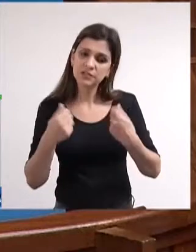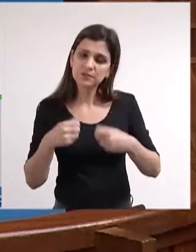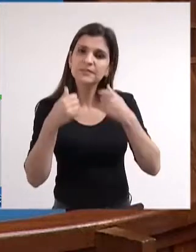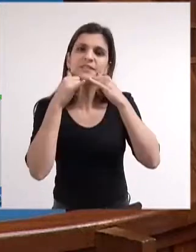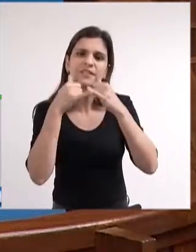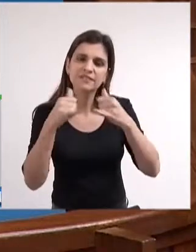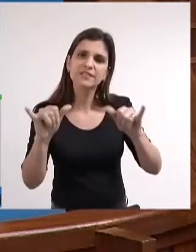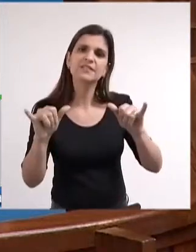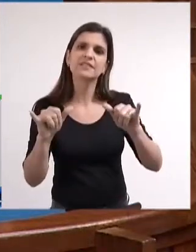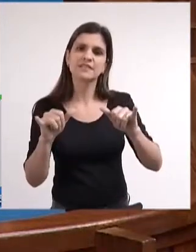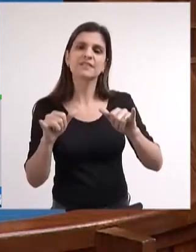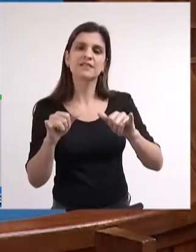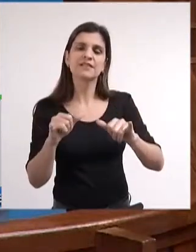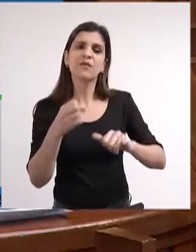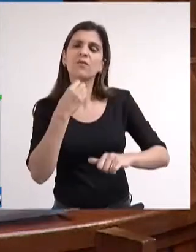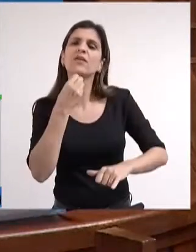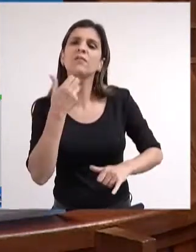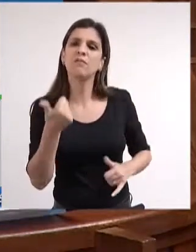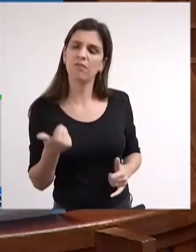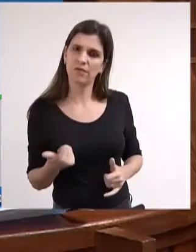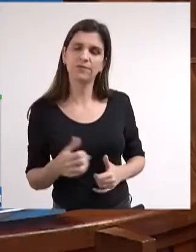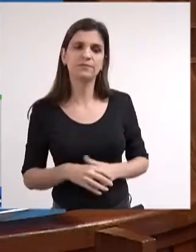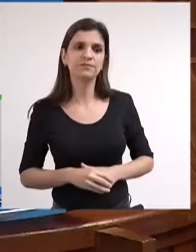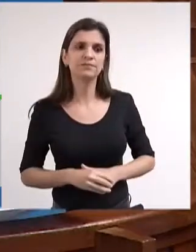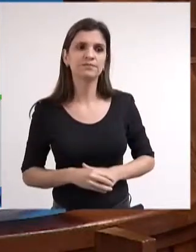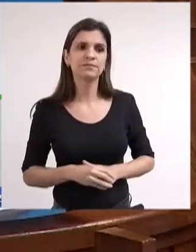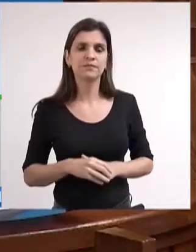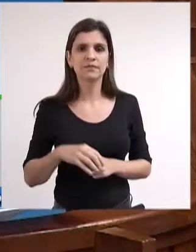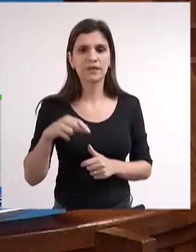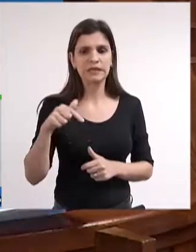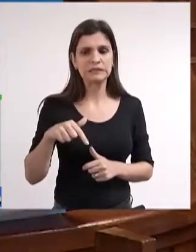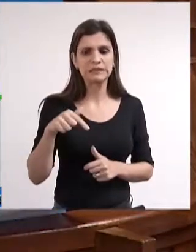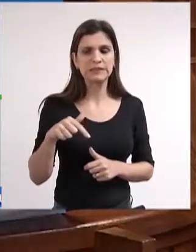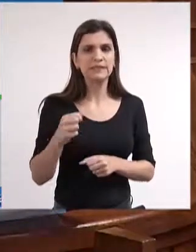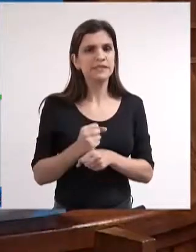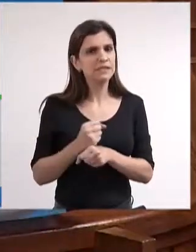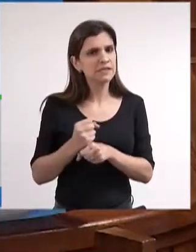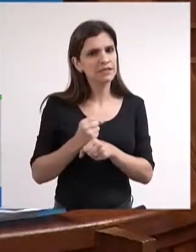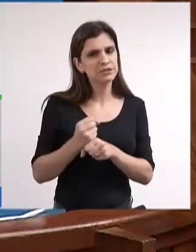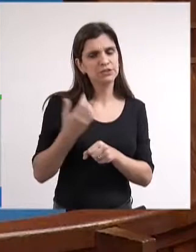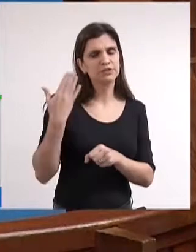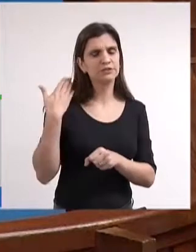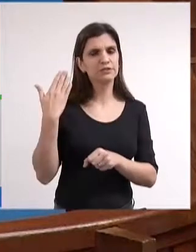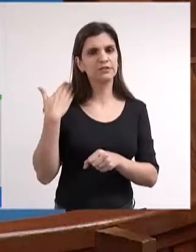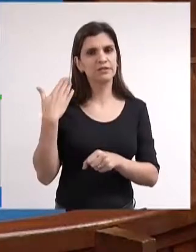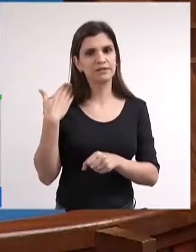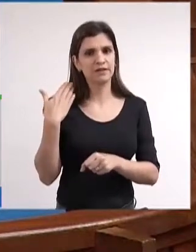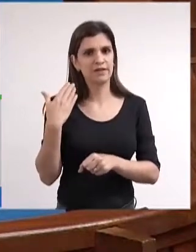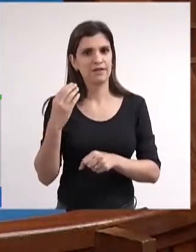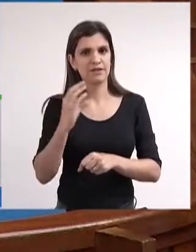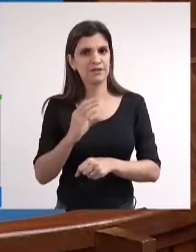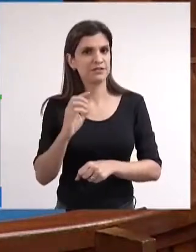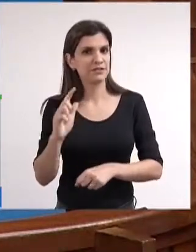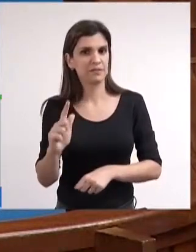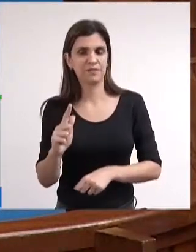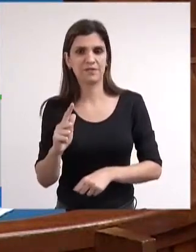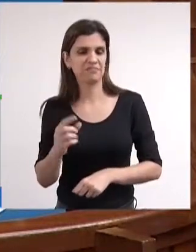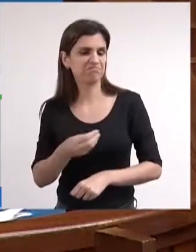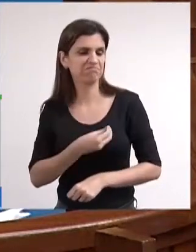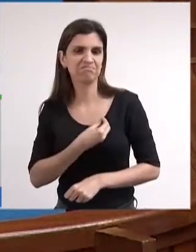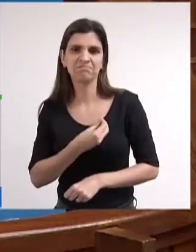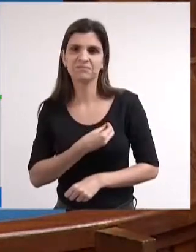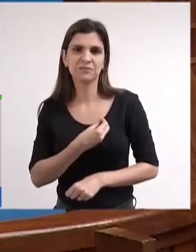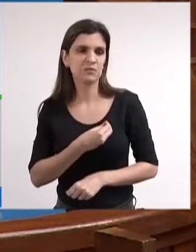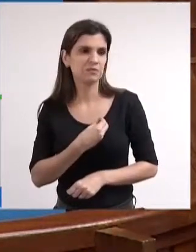falar. Há 7 anos, Campo Grande não participava, não era nem citado,